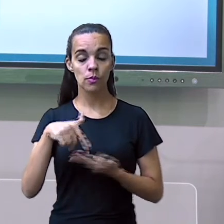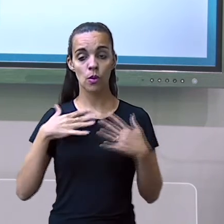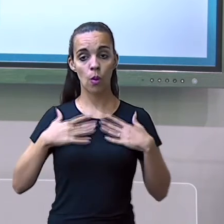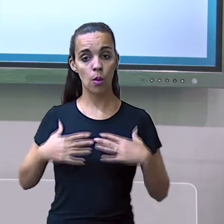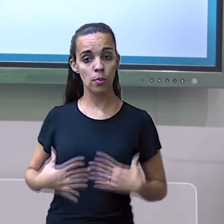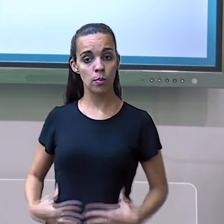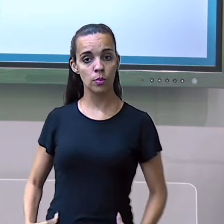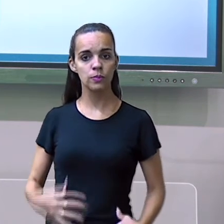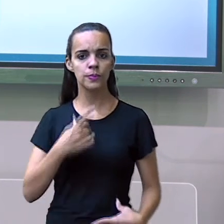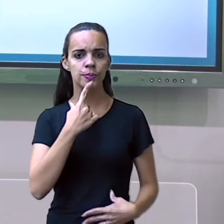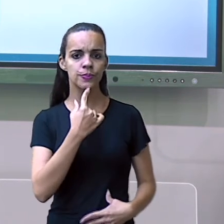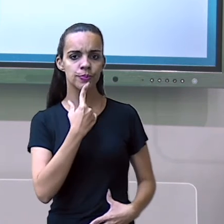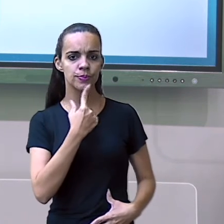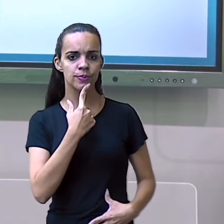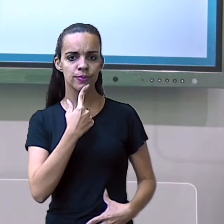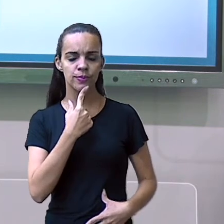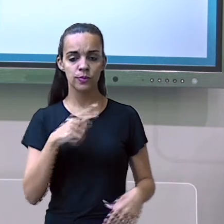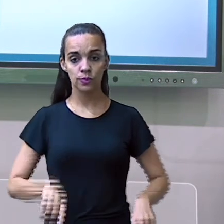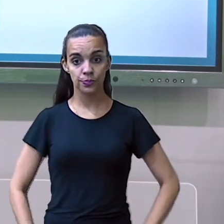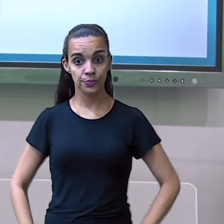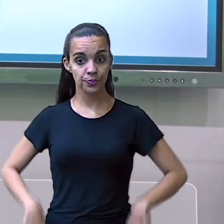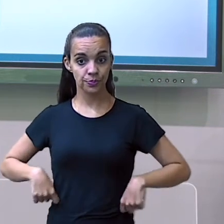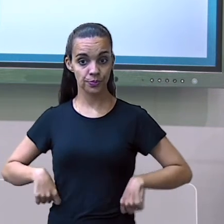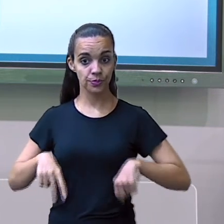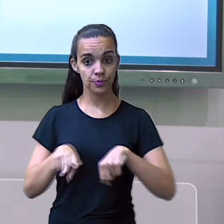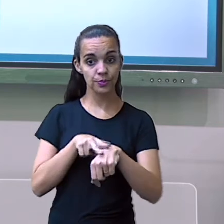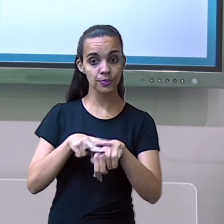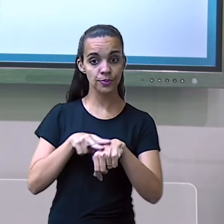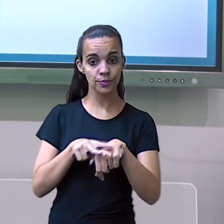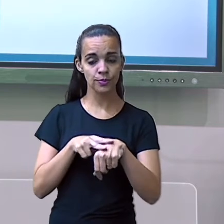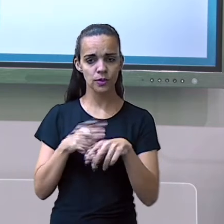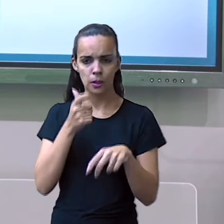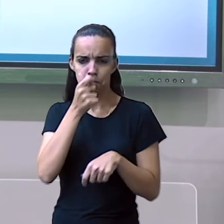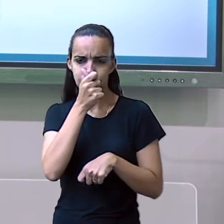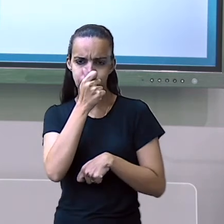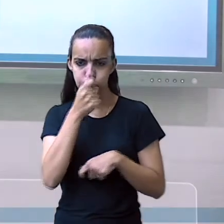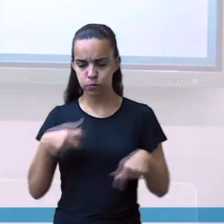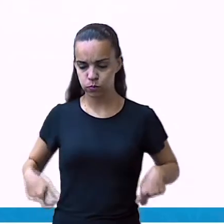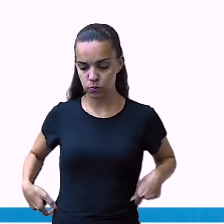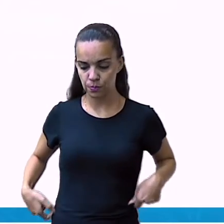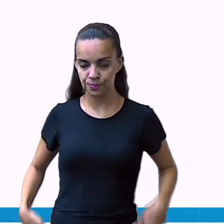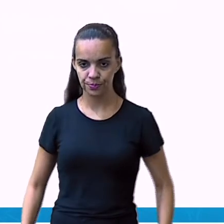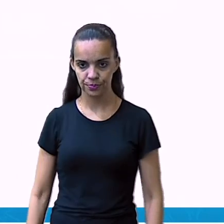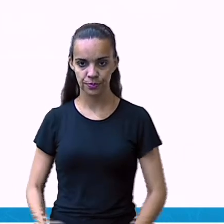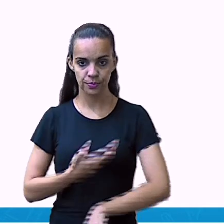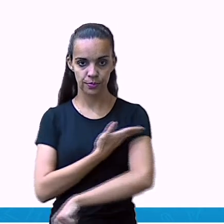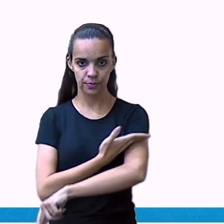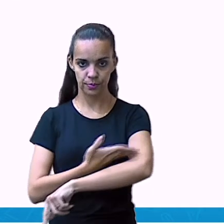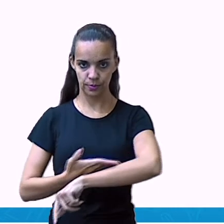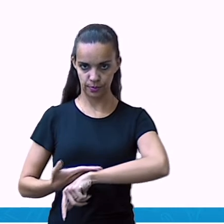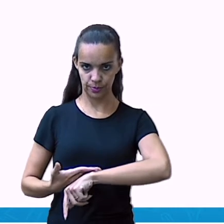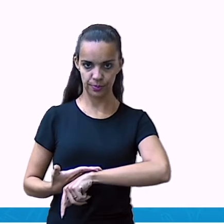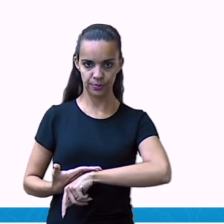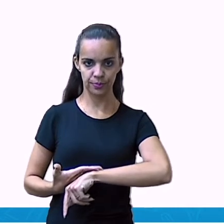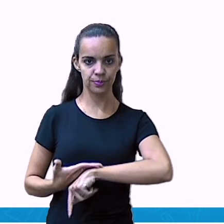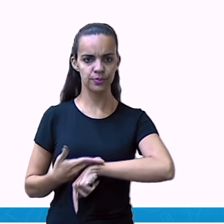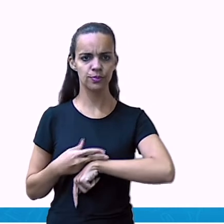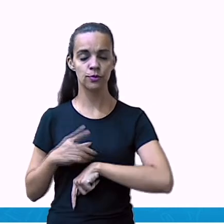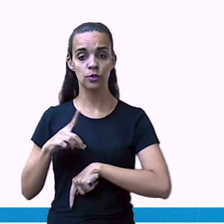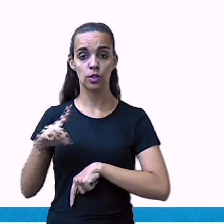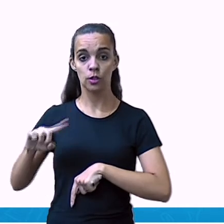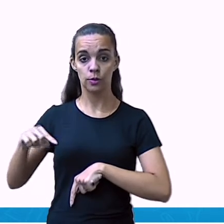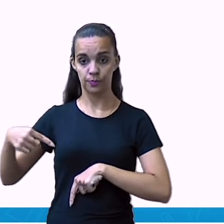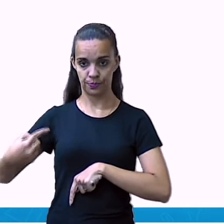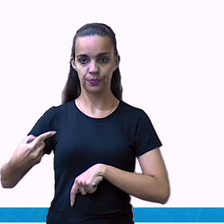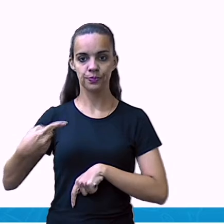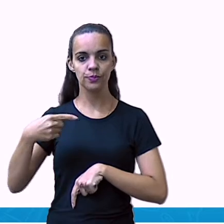dele vermelha e os calções verdes justos com 2 riscas brancas de lado no